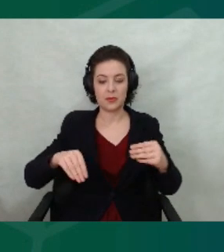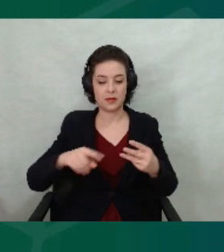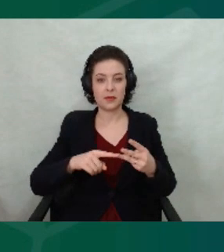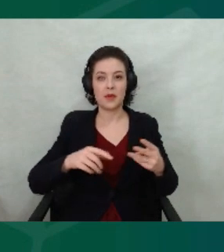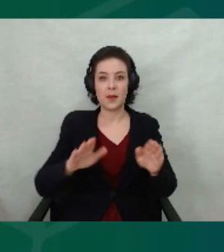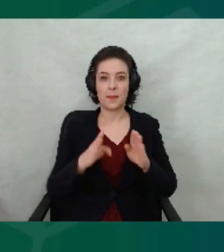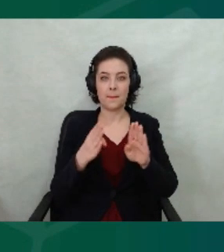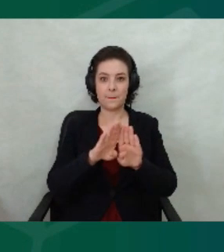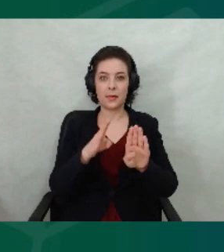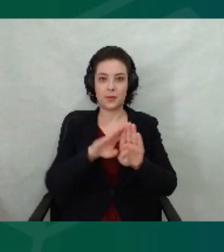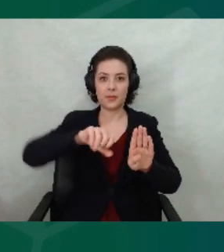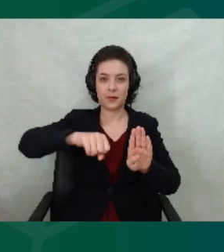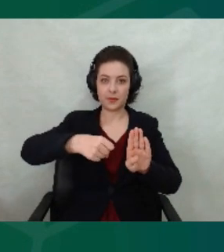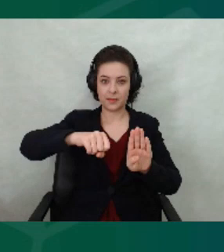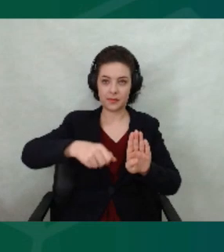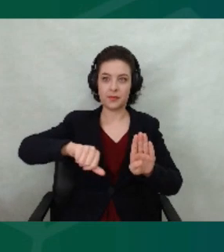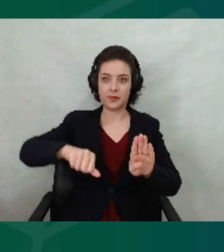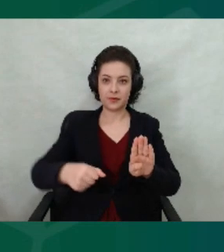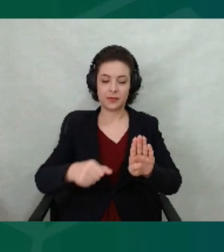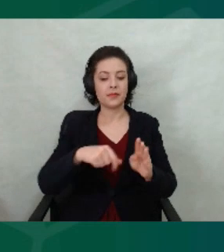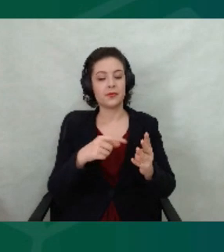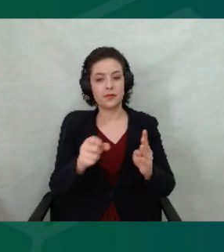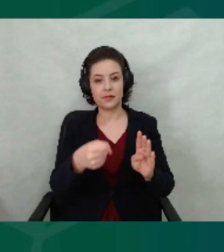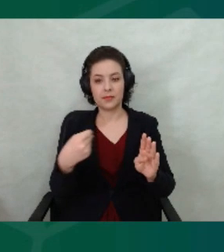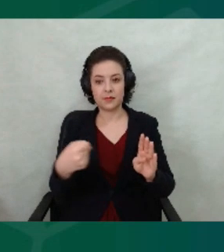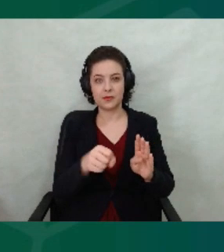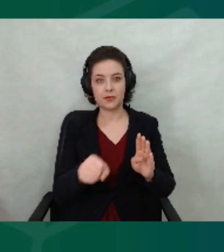Então, pensar nessa questão da higienização, né,